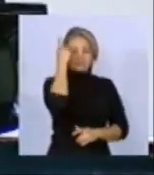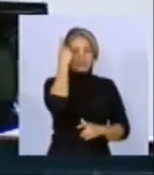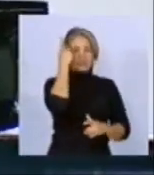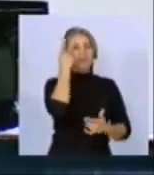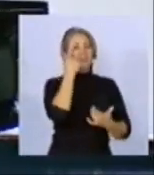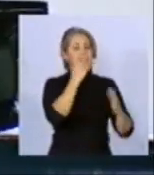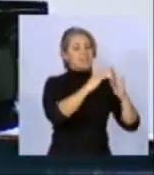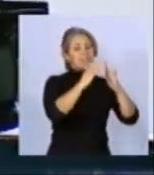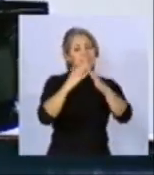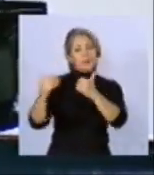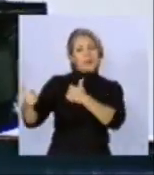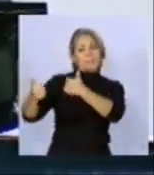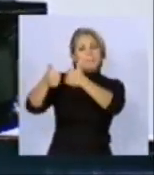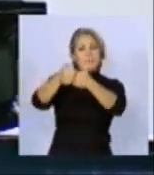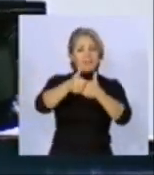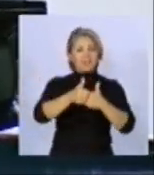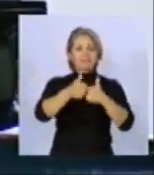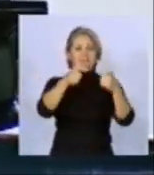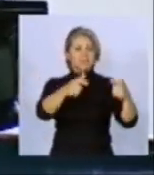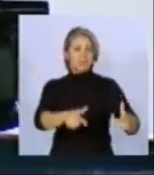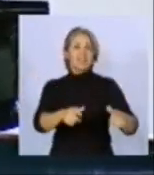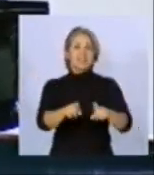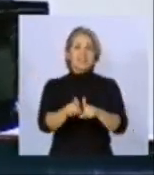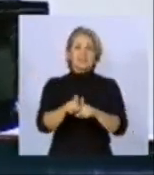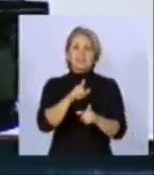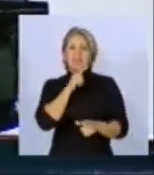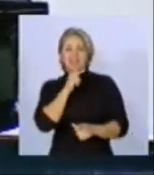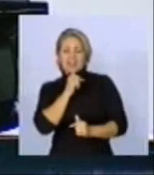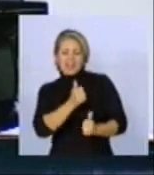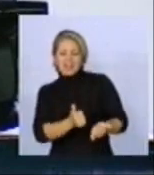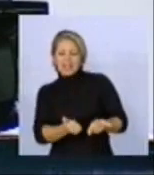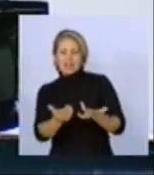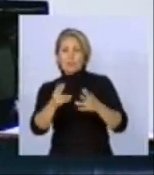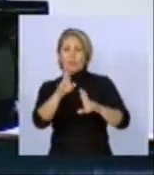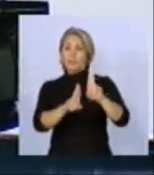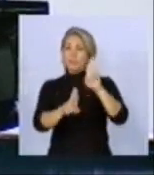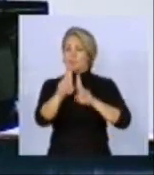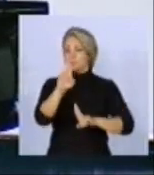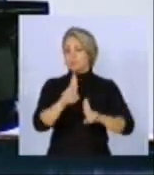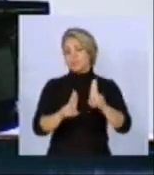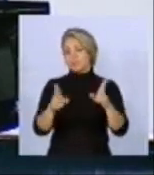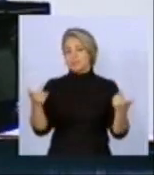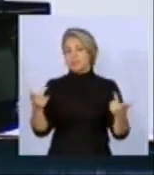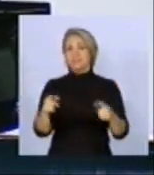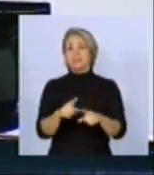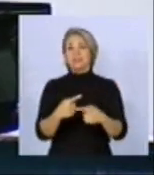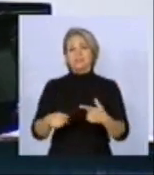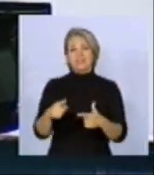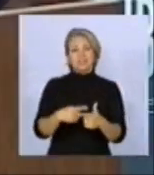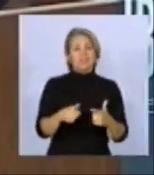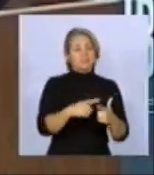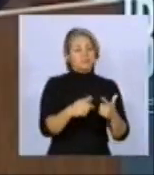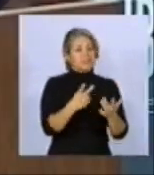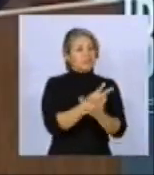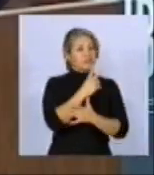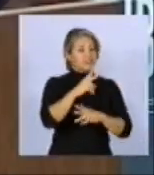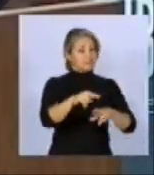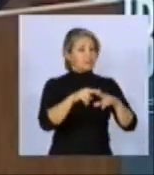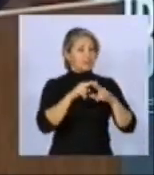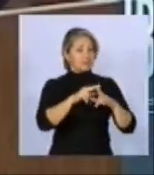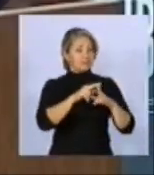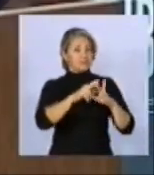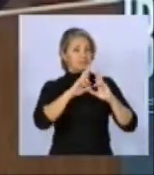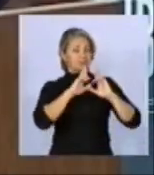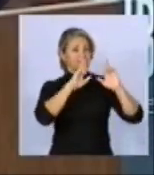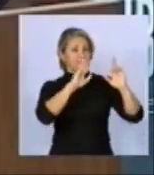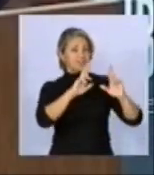nesses locais até consumo de água em razão dos efeitos reflexos dessa